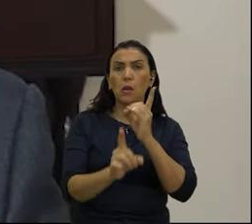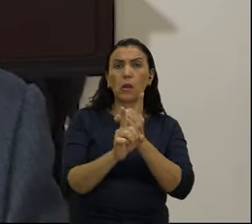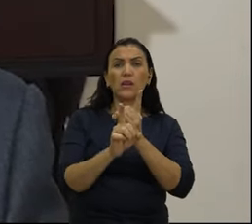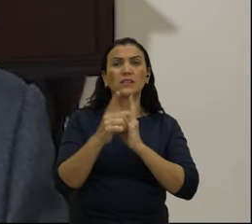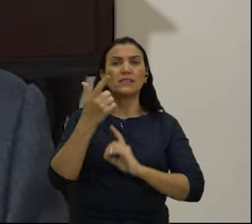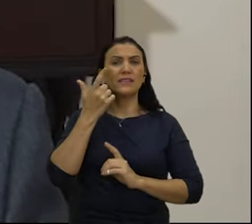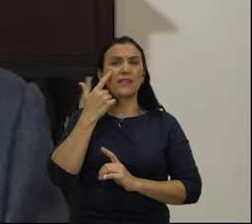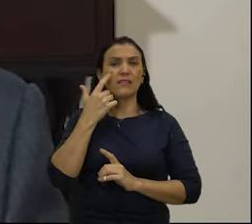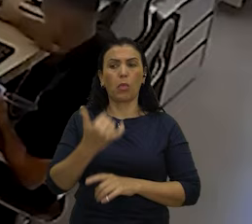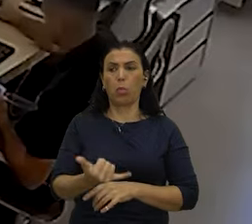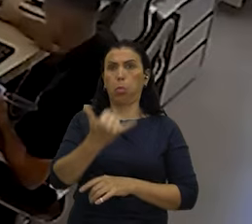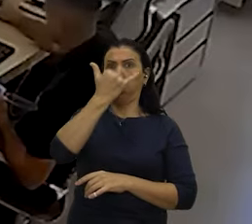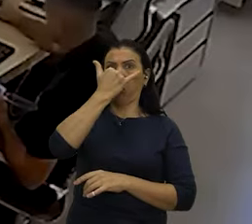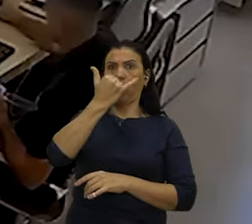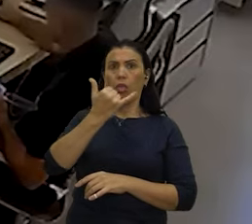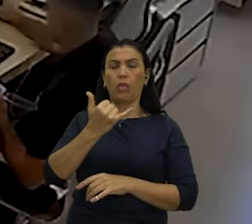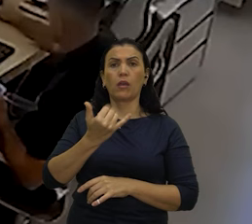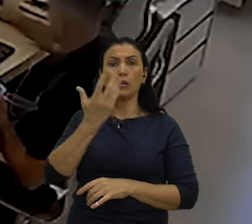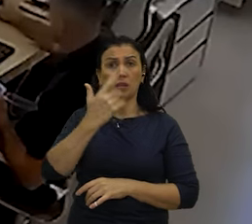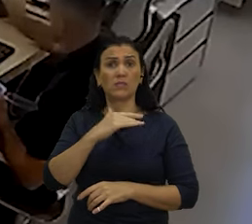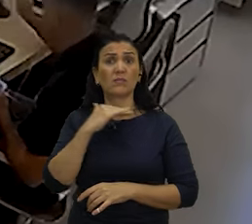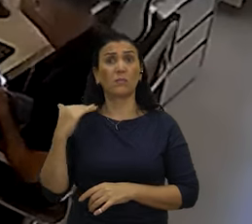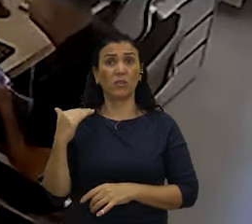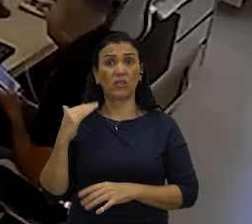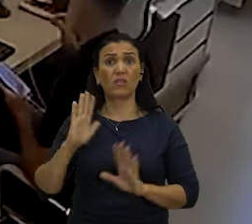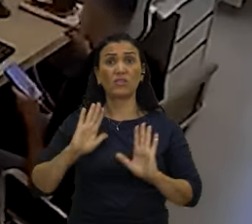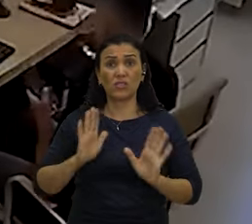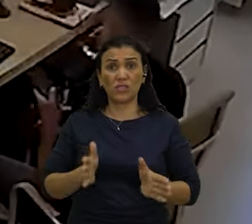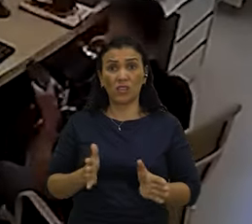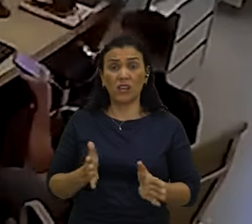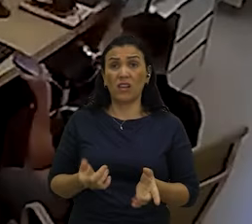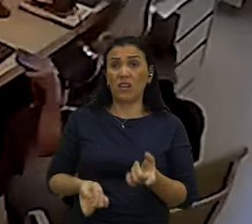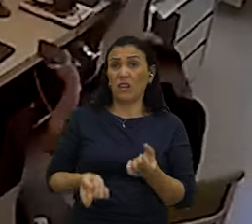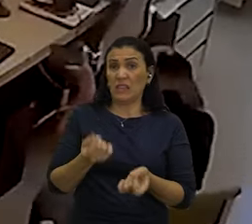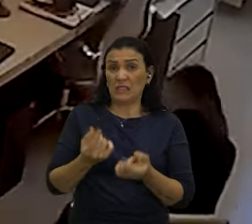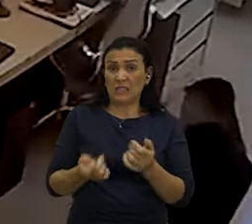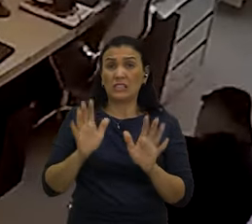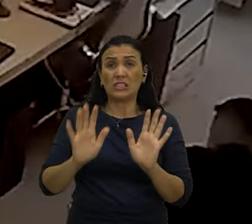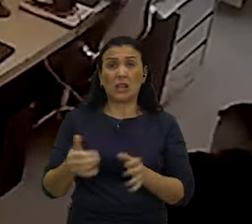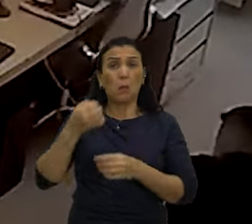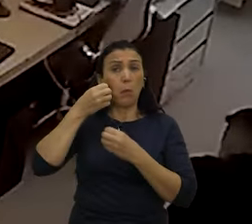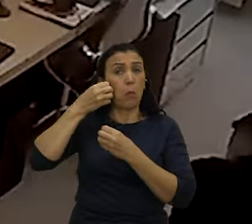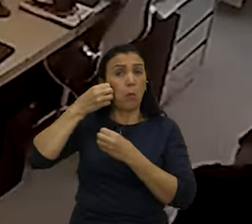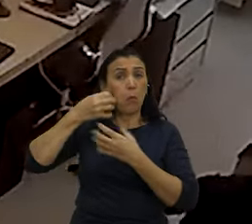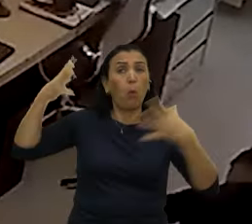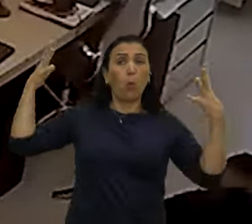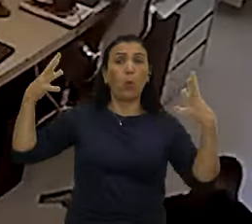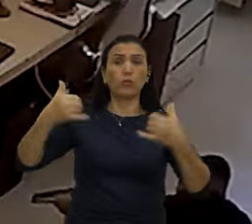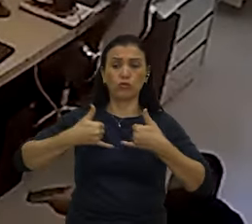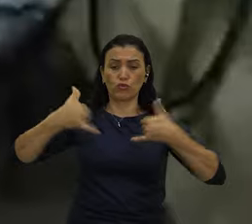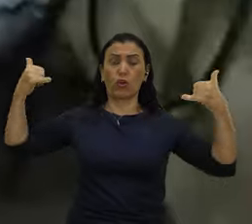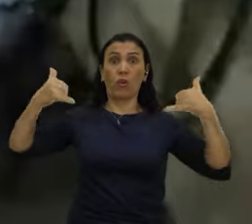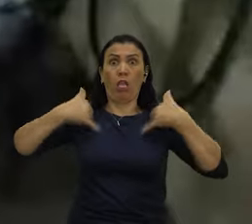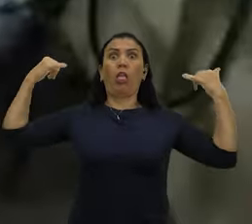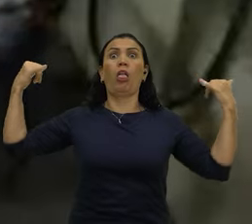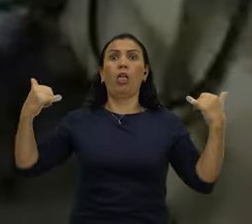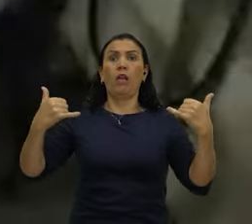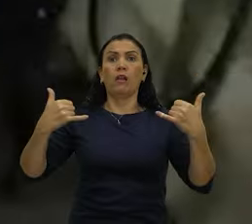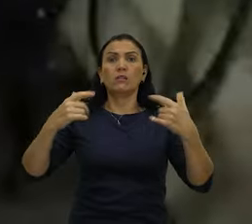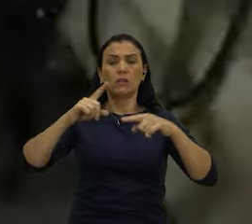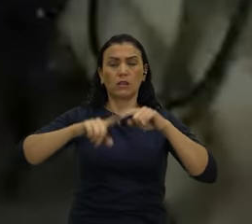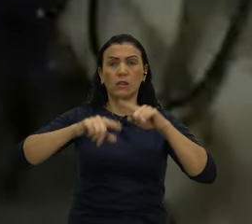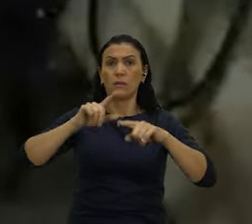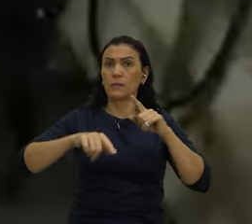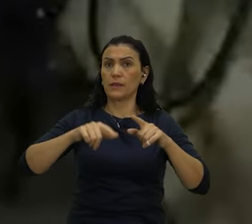diversos acidentes, inclusive com óbitos de criança, oriundos de explosões de baterias e choques elétricos. Equipamentos